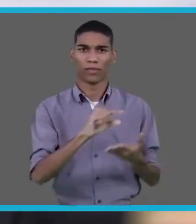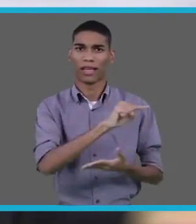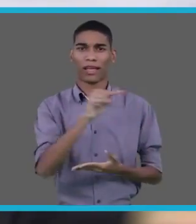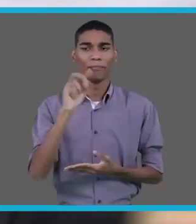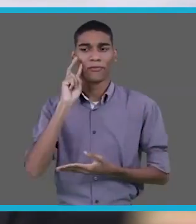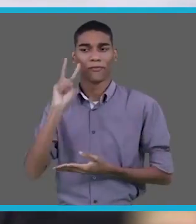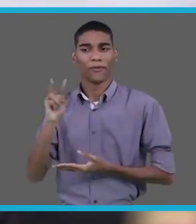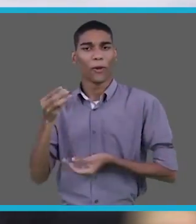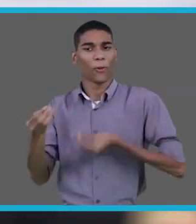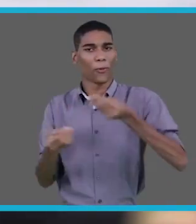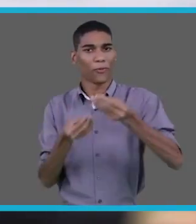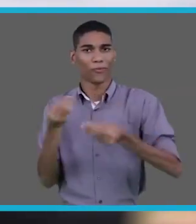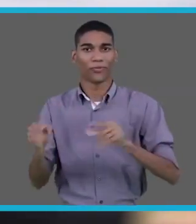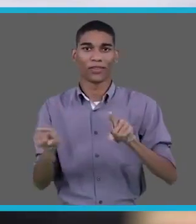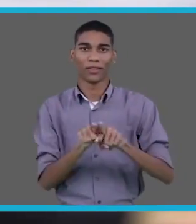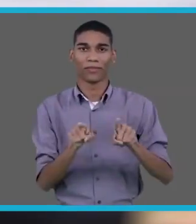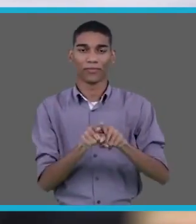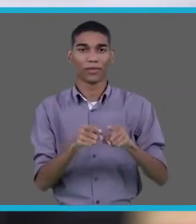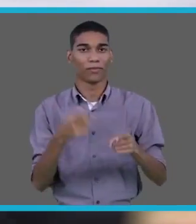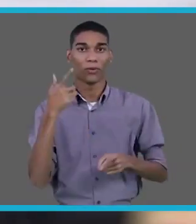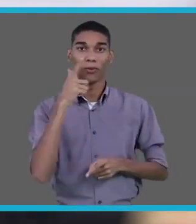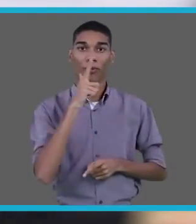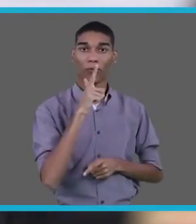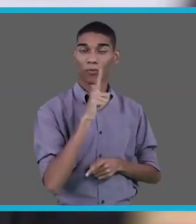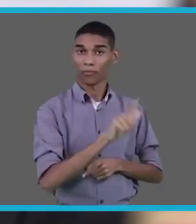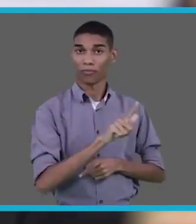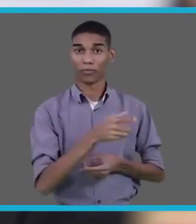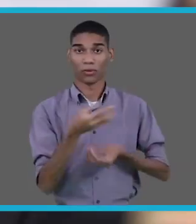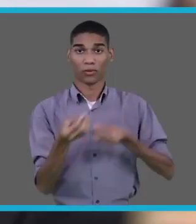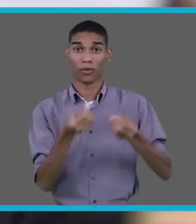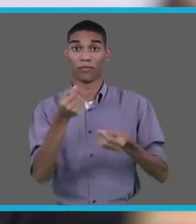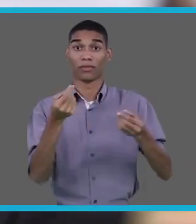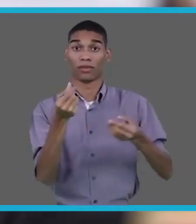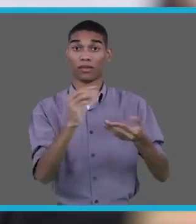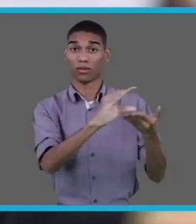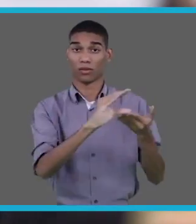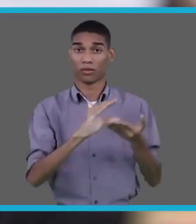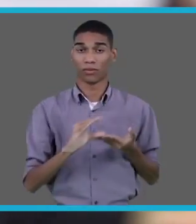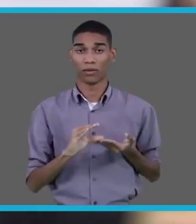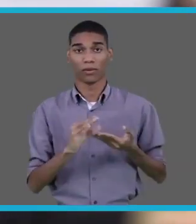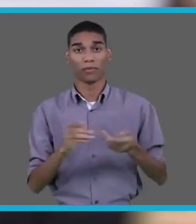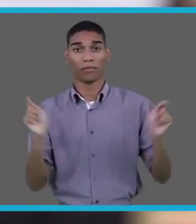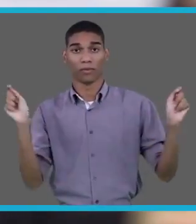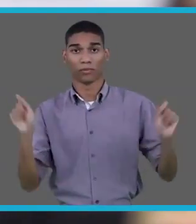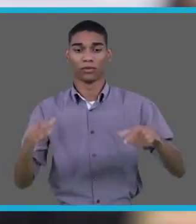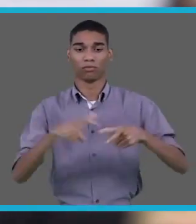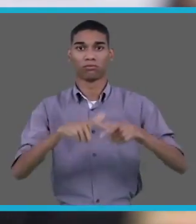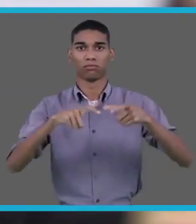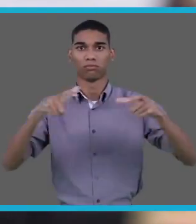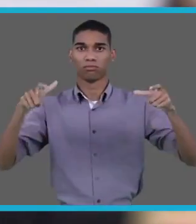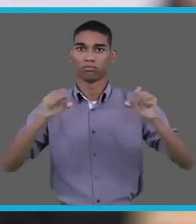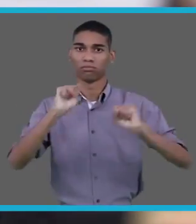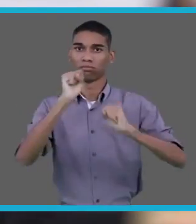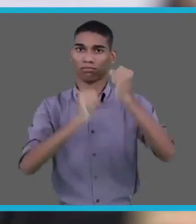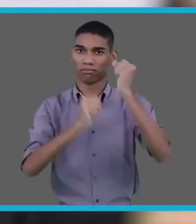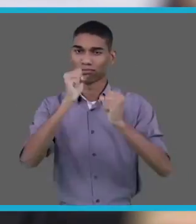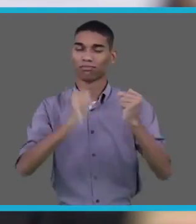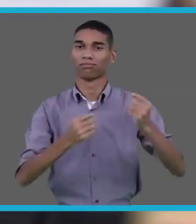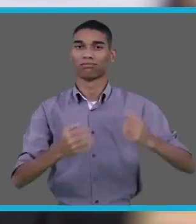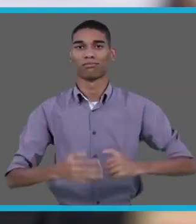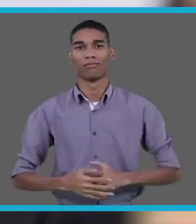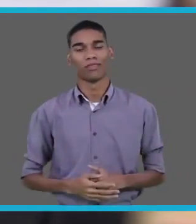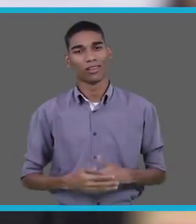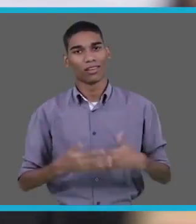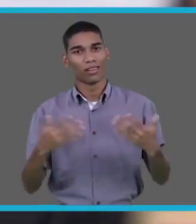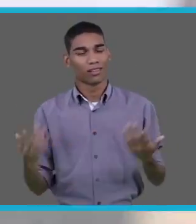investidor, como o investidor enxerga esse tipo de mercado, e como obter esses investidores, como obter esse dinheiro para poder aumentar a empresa,